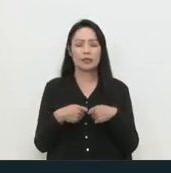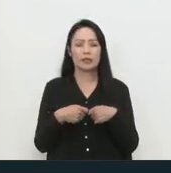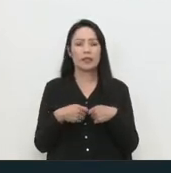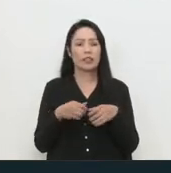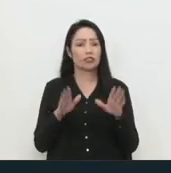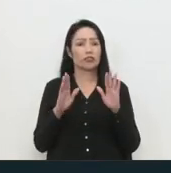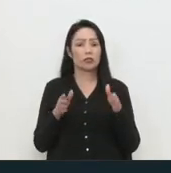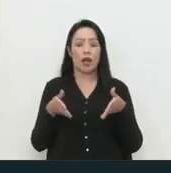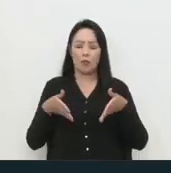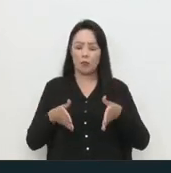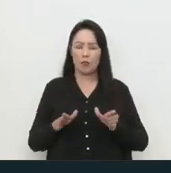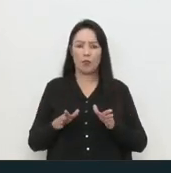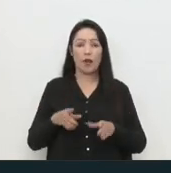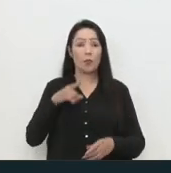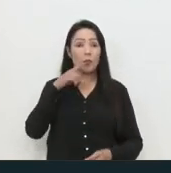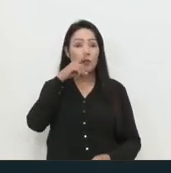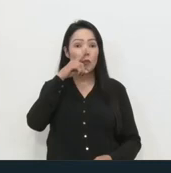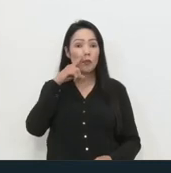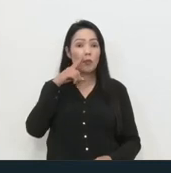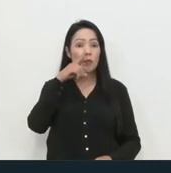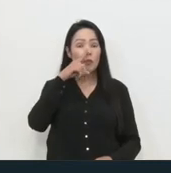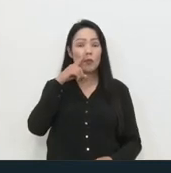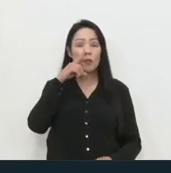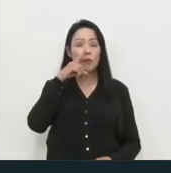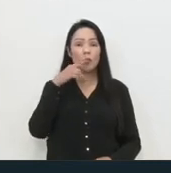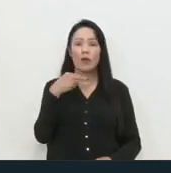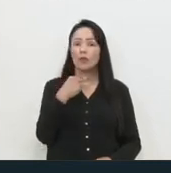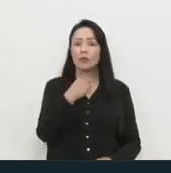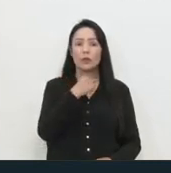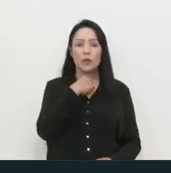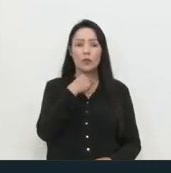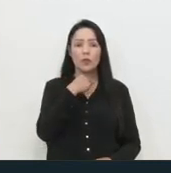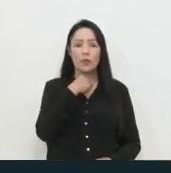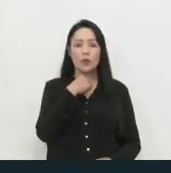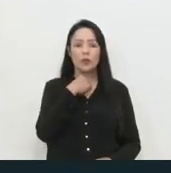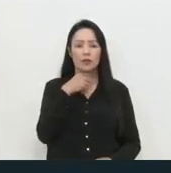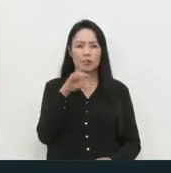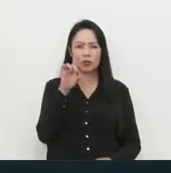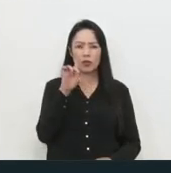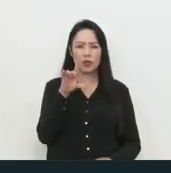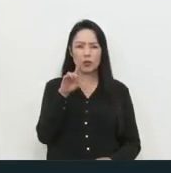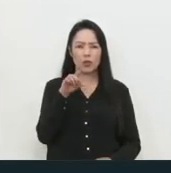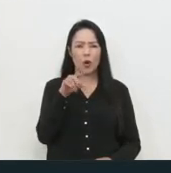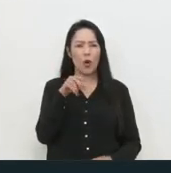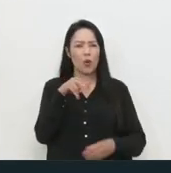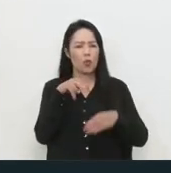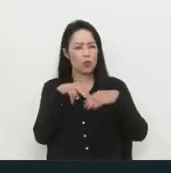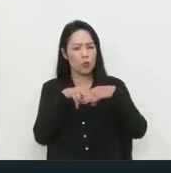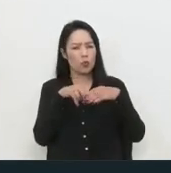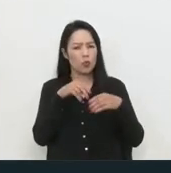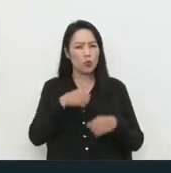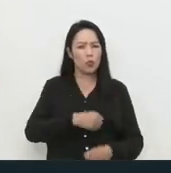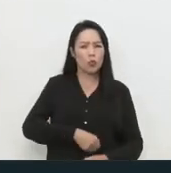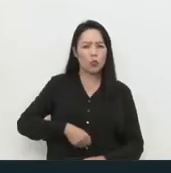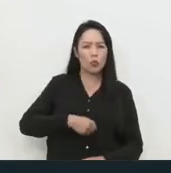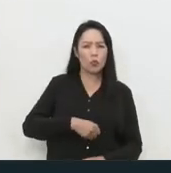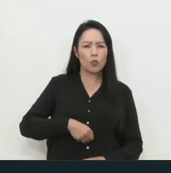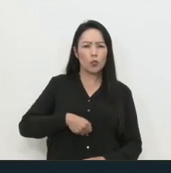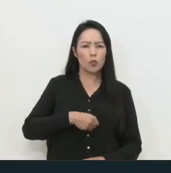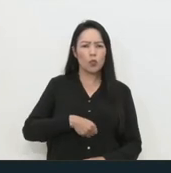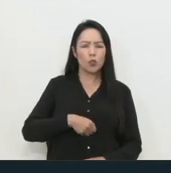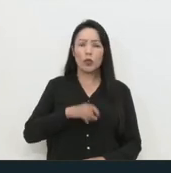de risco não poderá ser feito apenas um ultrassom e deve ser checado